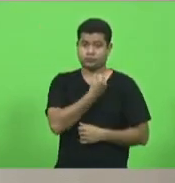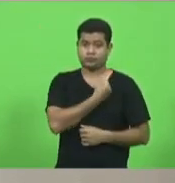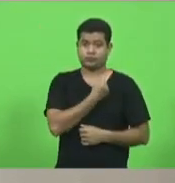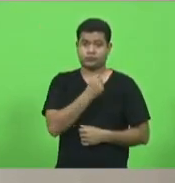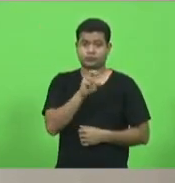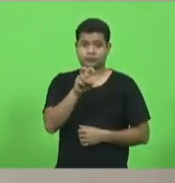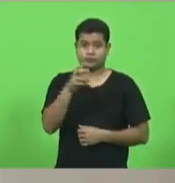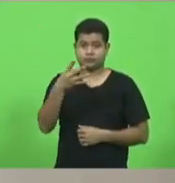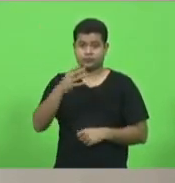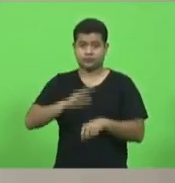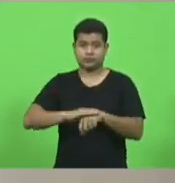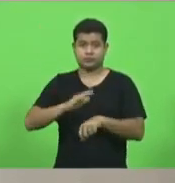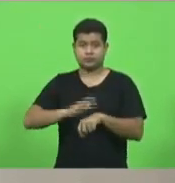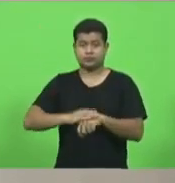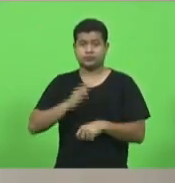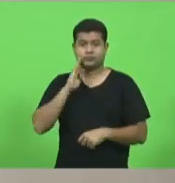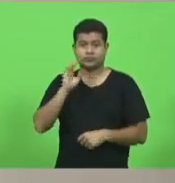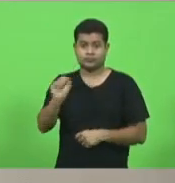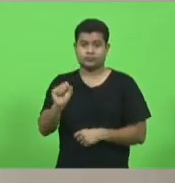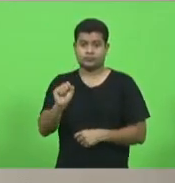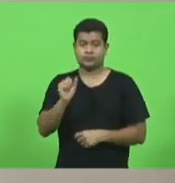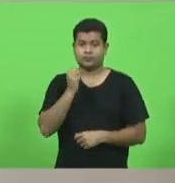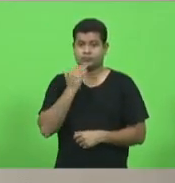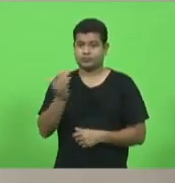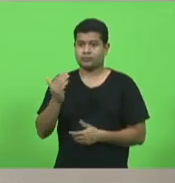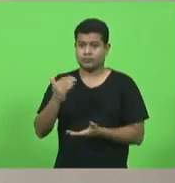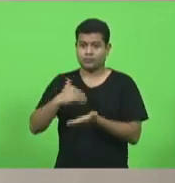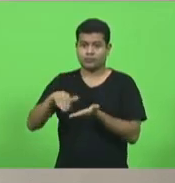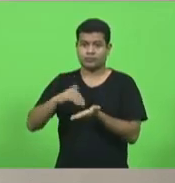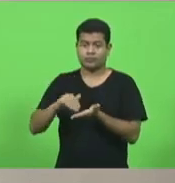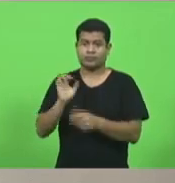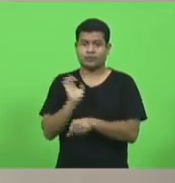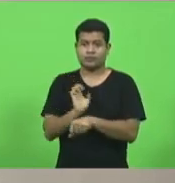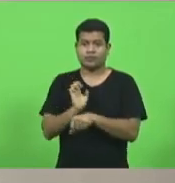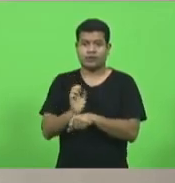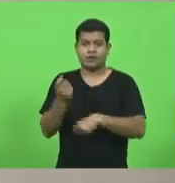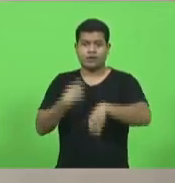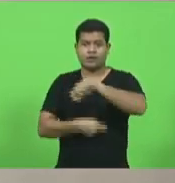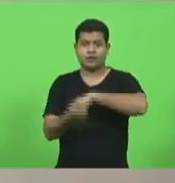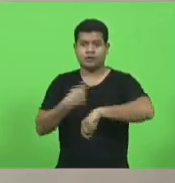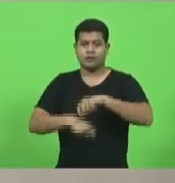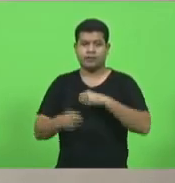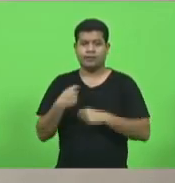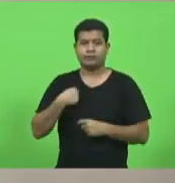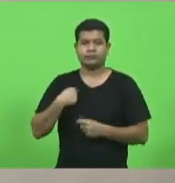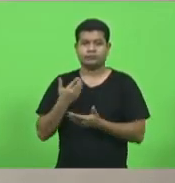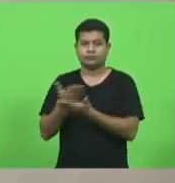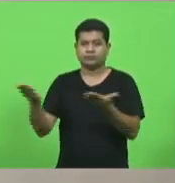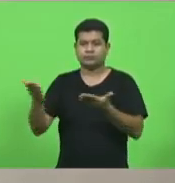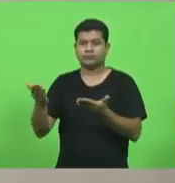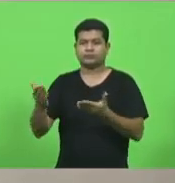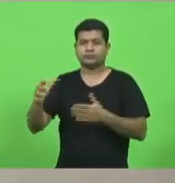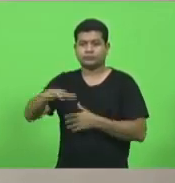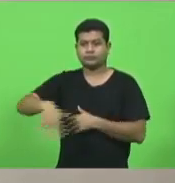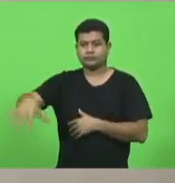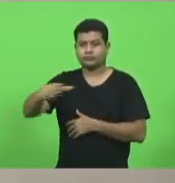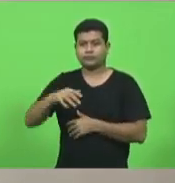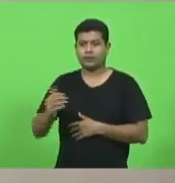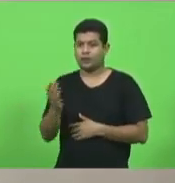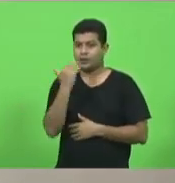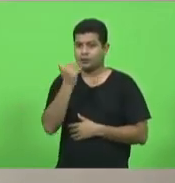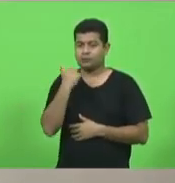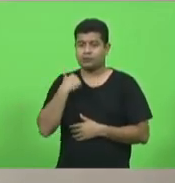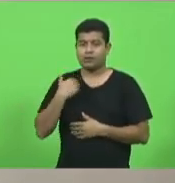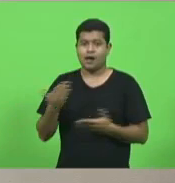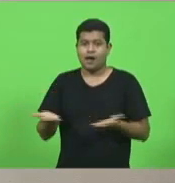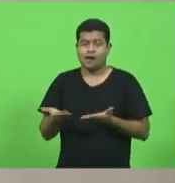54. Autor deputado Bruno Souza, solicitando ao secretário do Estado da Fazenda informações acerca do setor alimentício, principalmente frente ao impacto